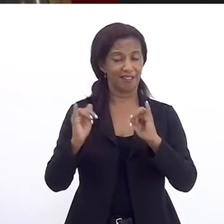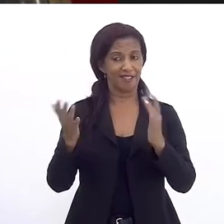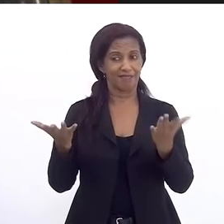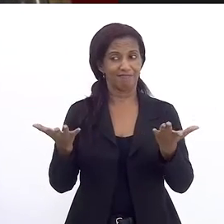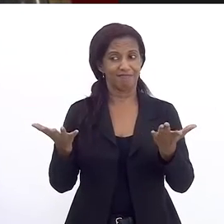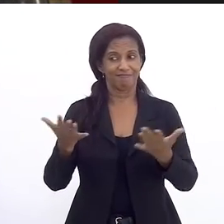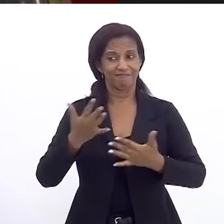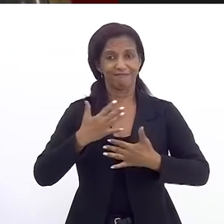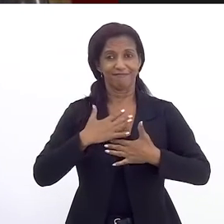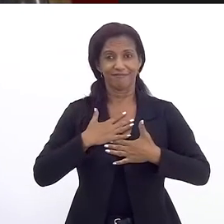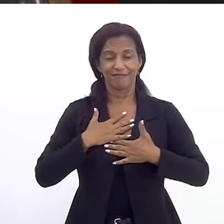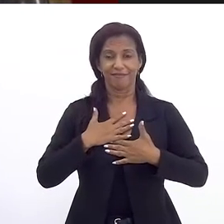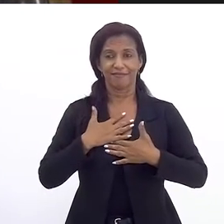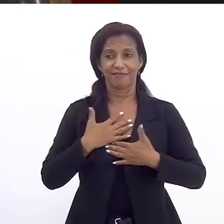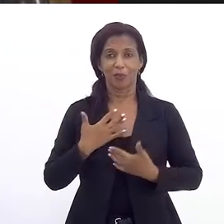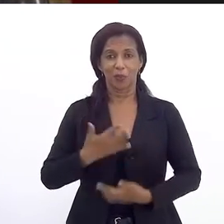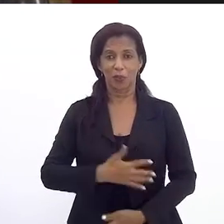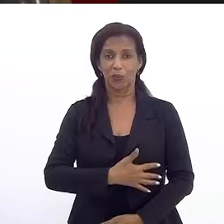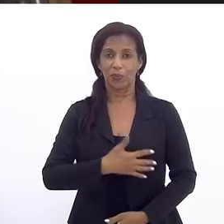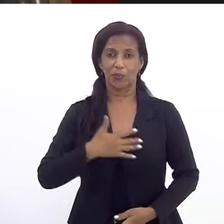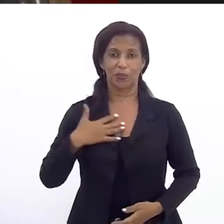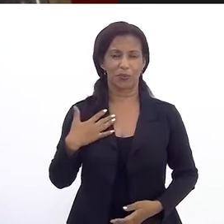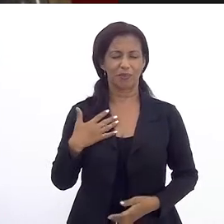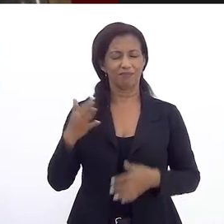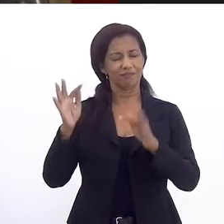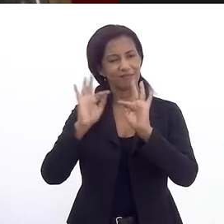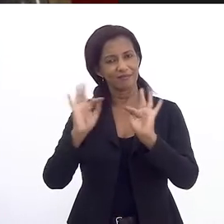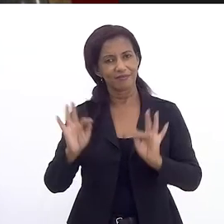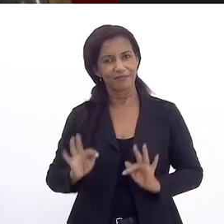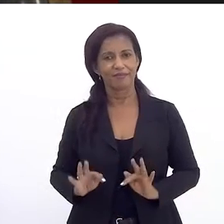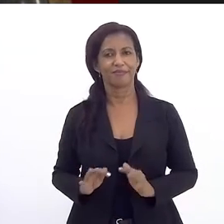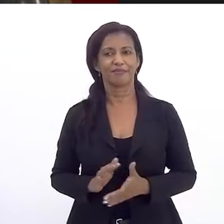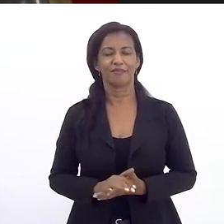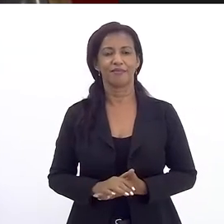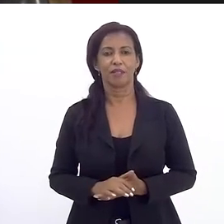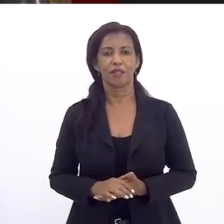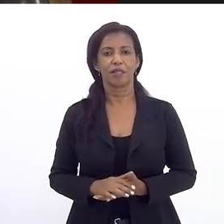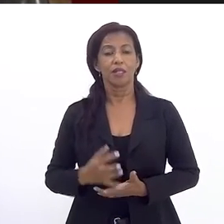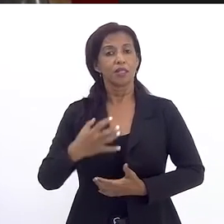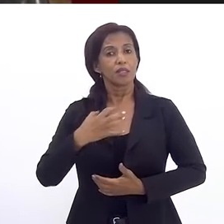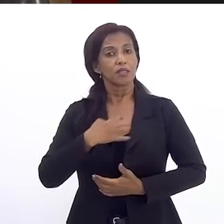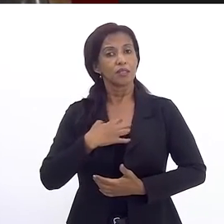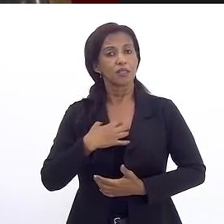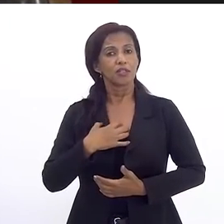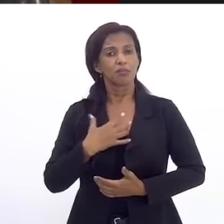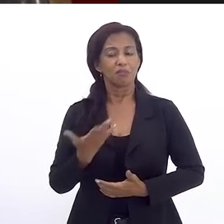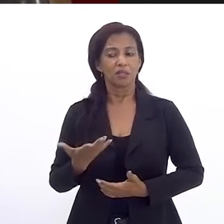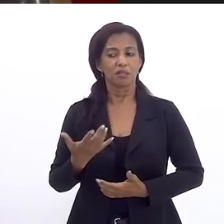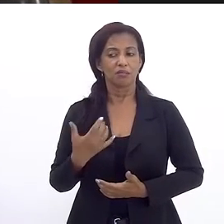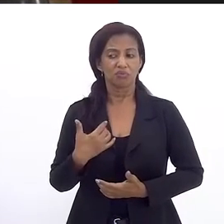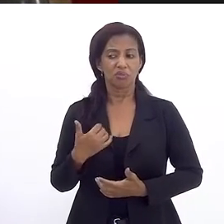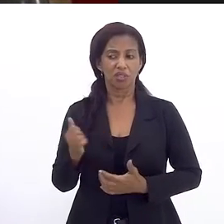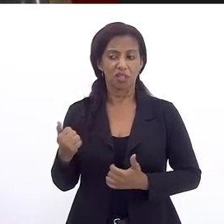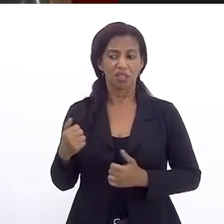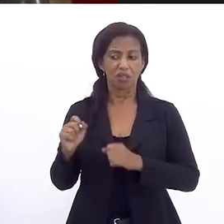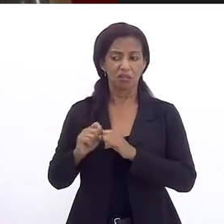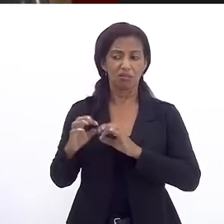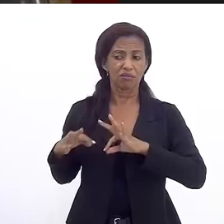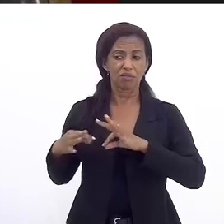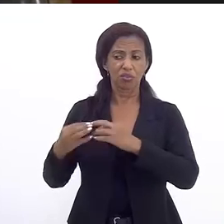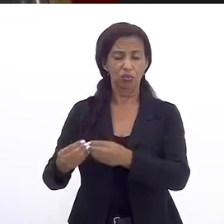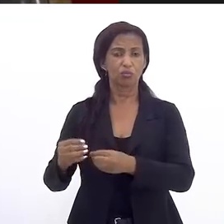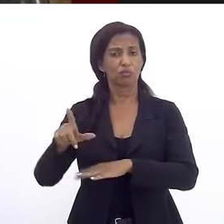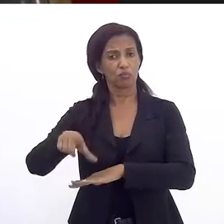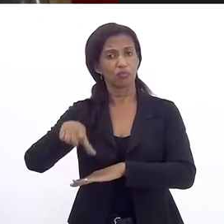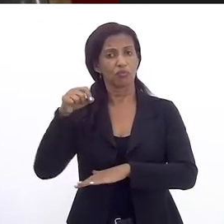uma notícia, né, assim, que me deixa muito, muito orgulhosa, muito feliz, e o sentimento de dever